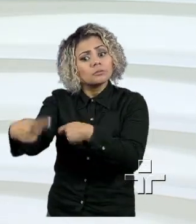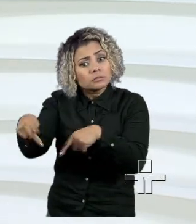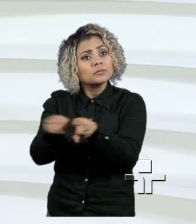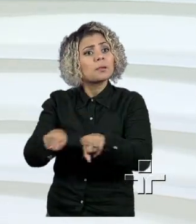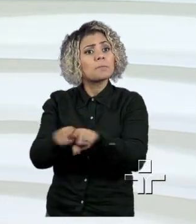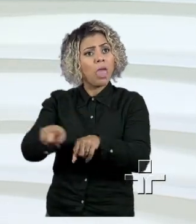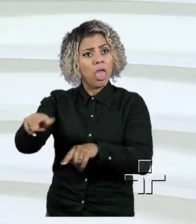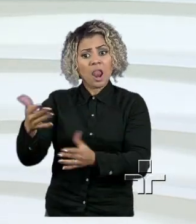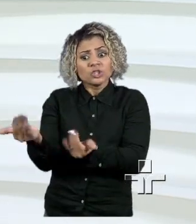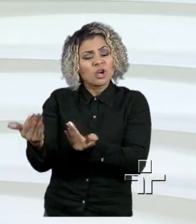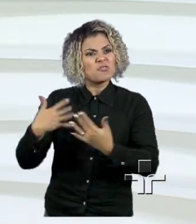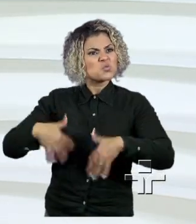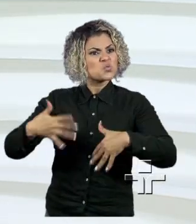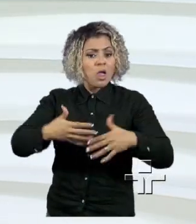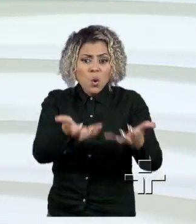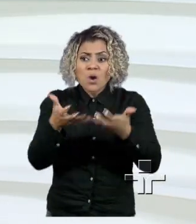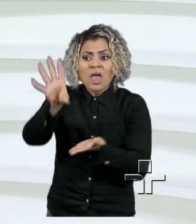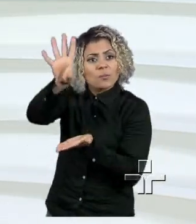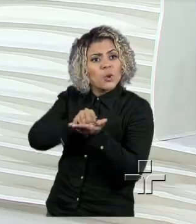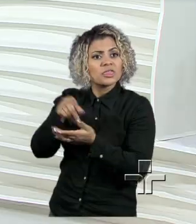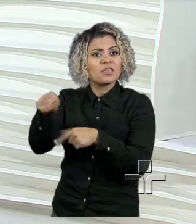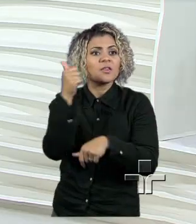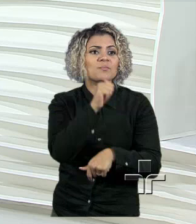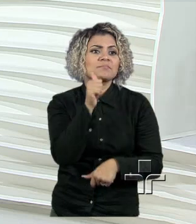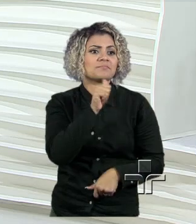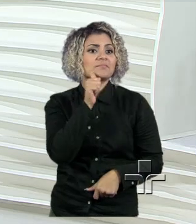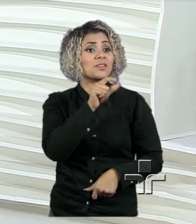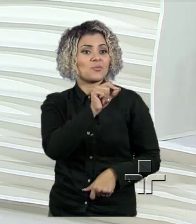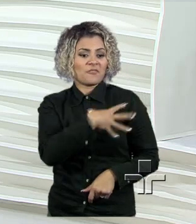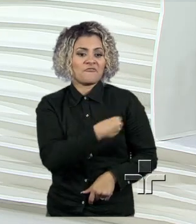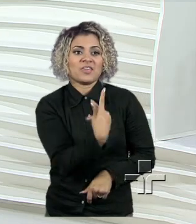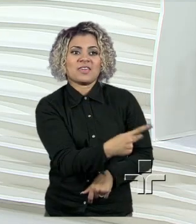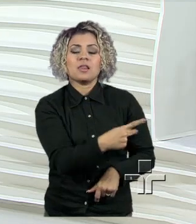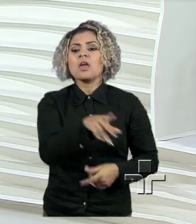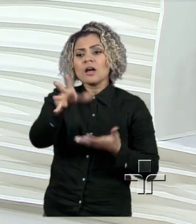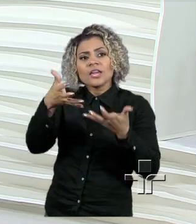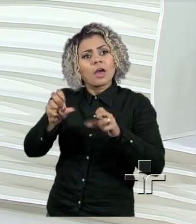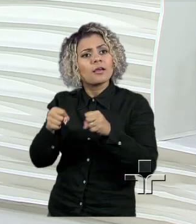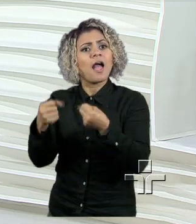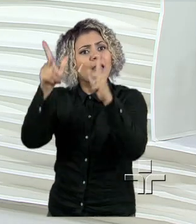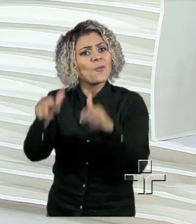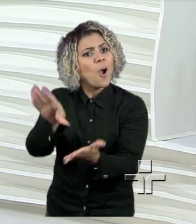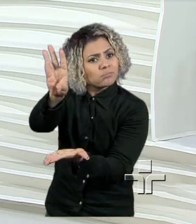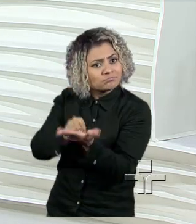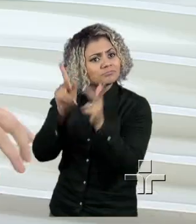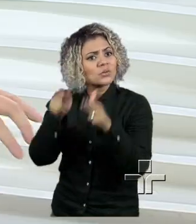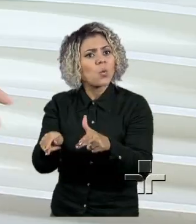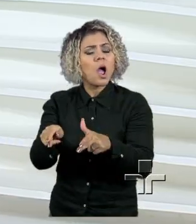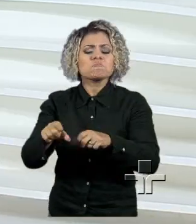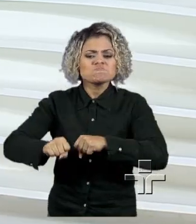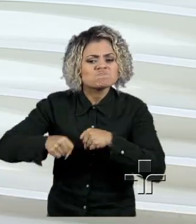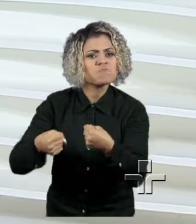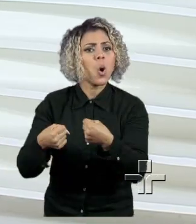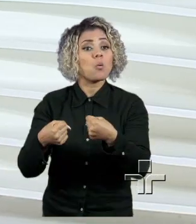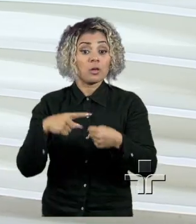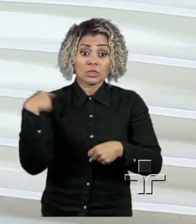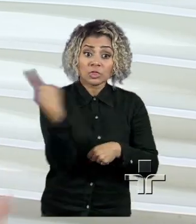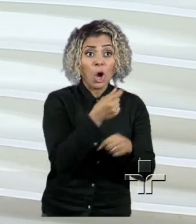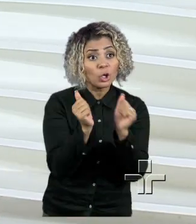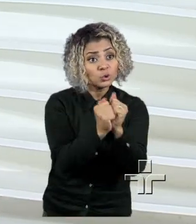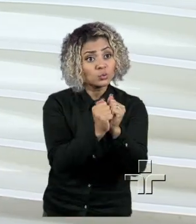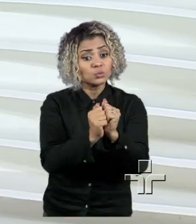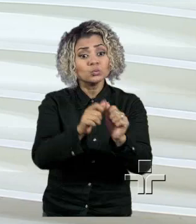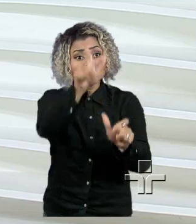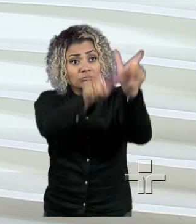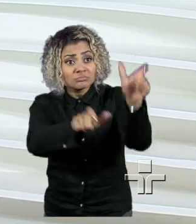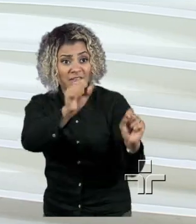mesma raça, a mesma gana que ela tem de dar certo. Então a gente tem um convívio muito pacífico, porque na verdade nós juntos estamos